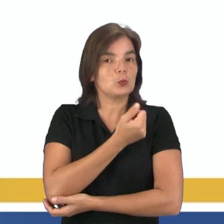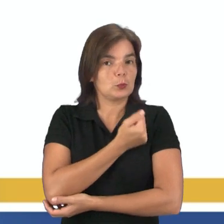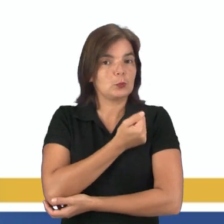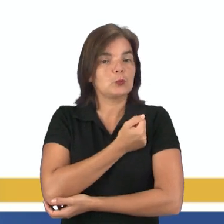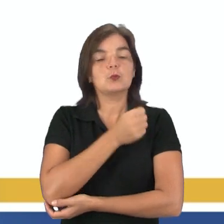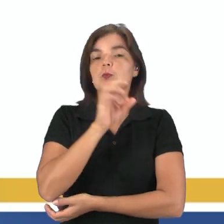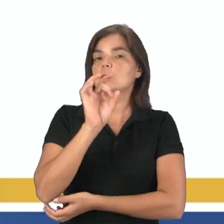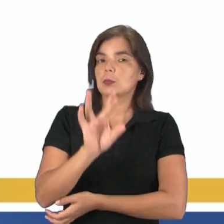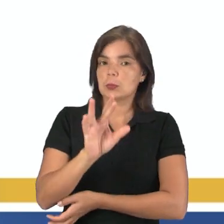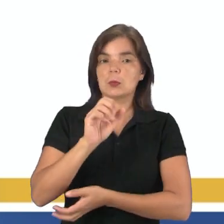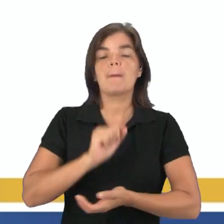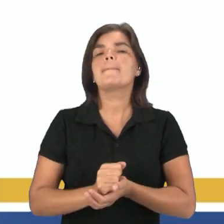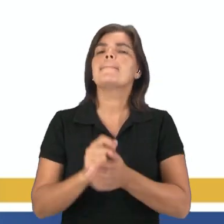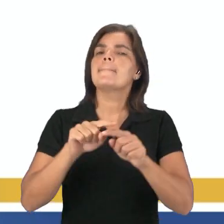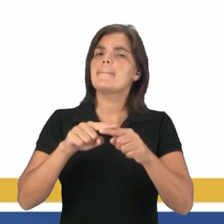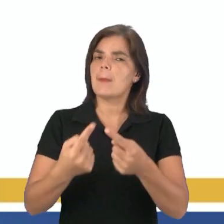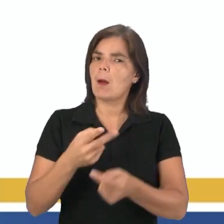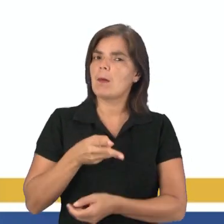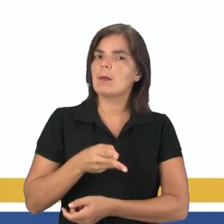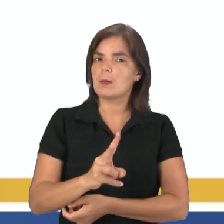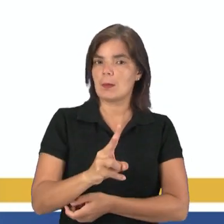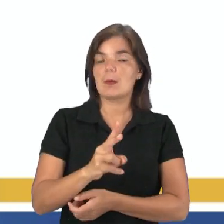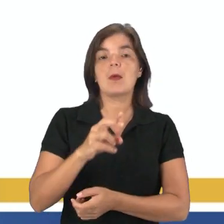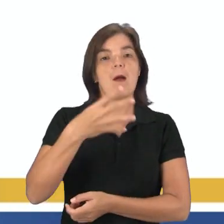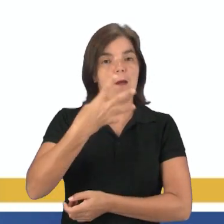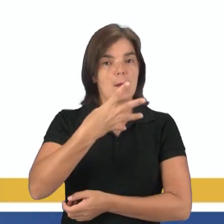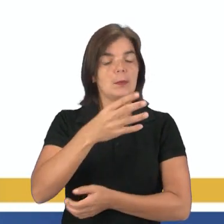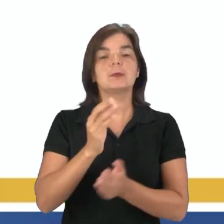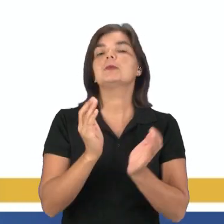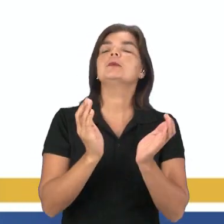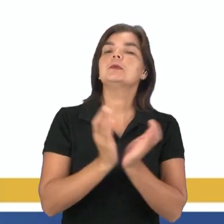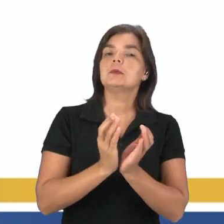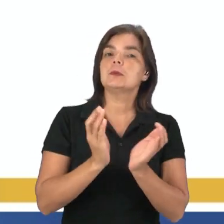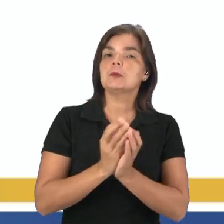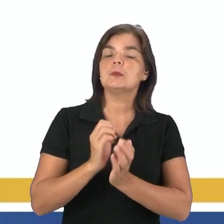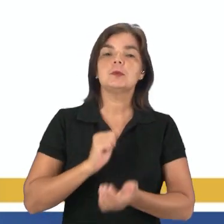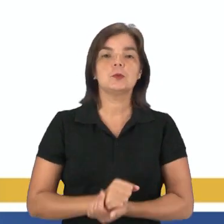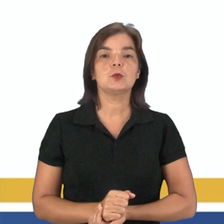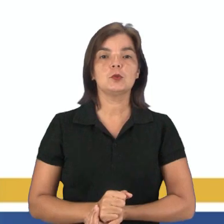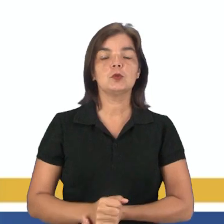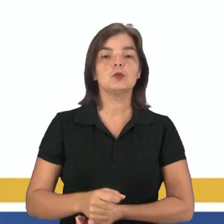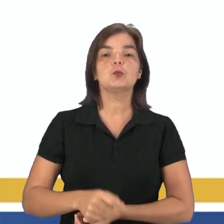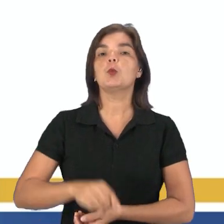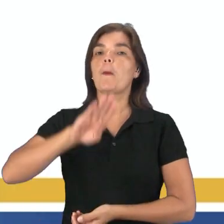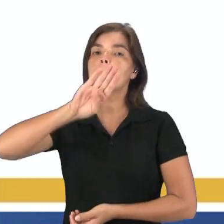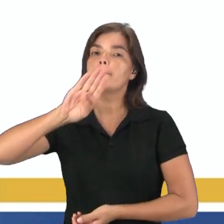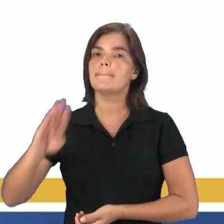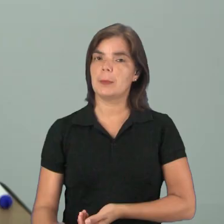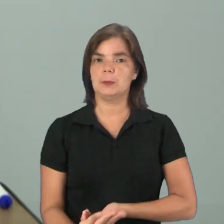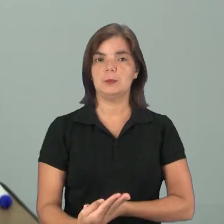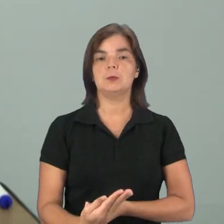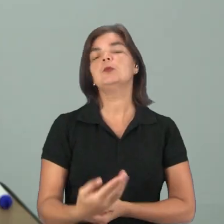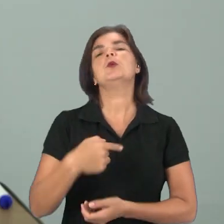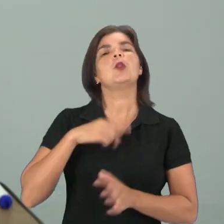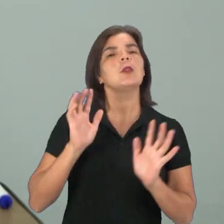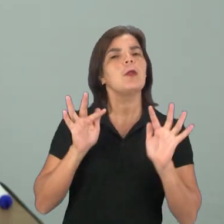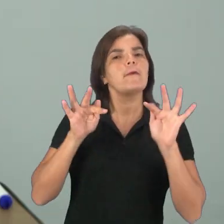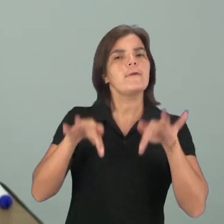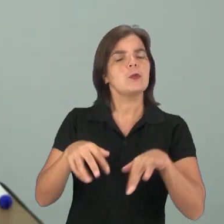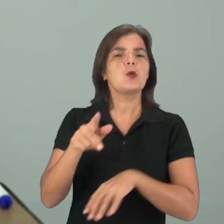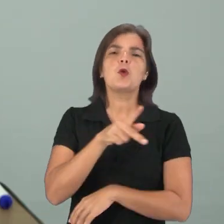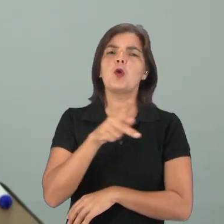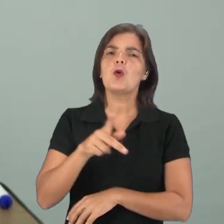algarismo nessa classe, mas ela continua sendo a quarta classe e nós temos aí a classe dos bilhões.